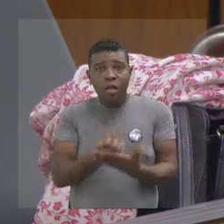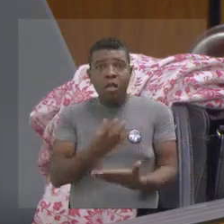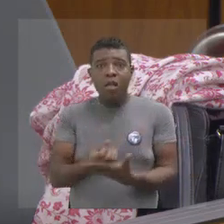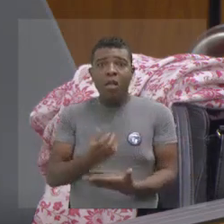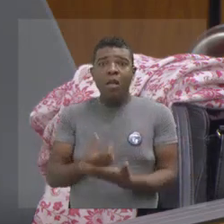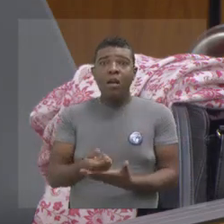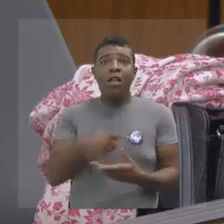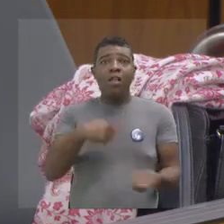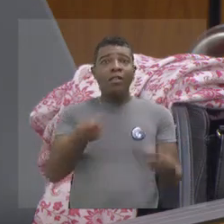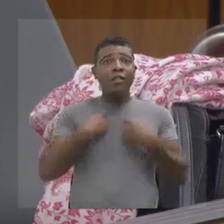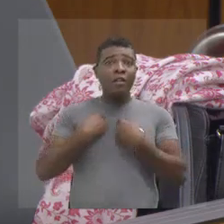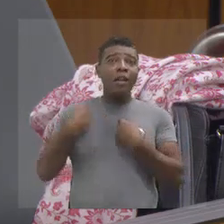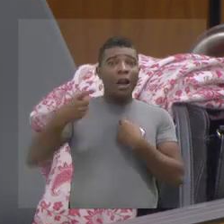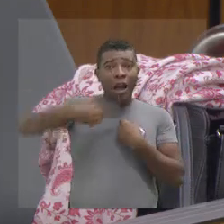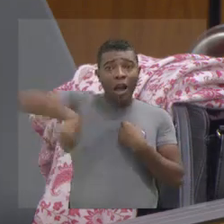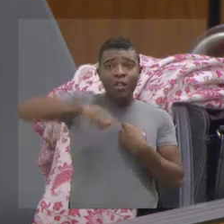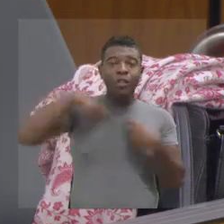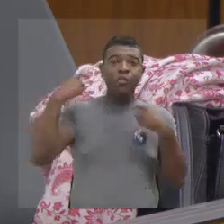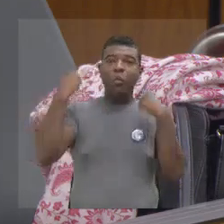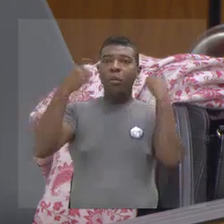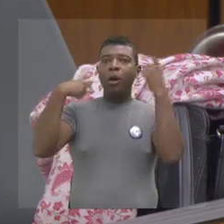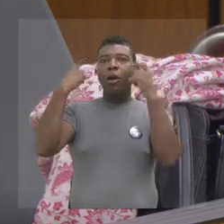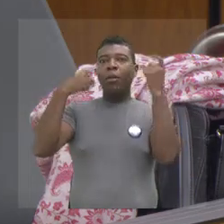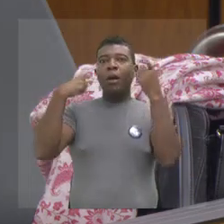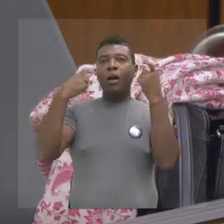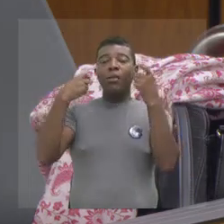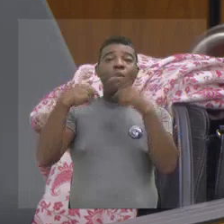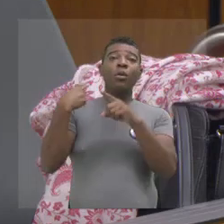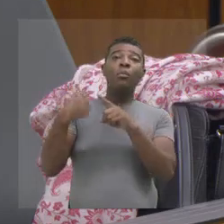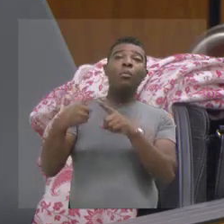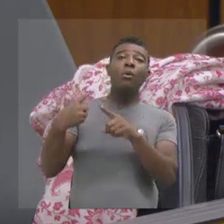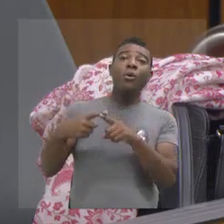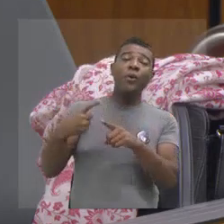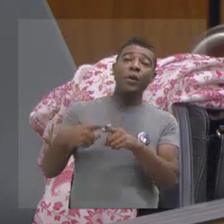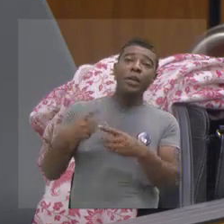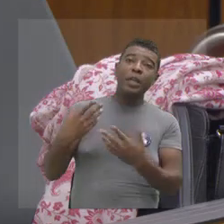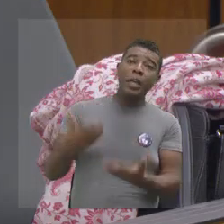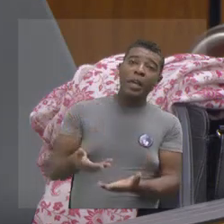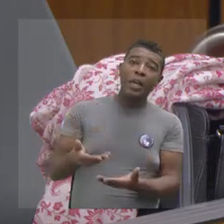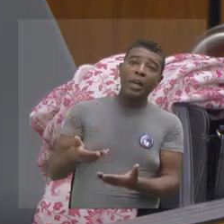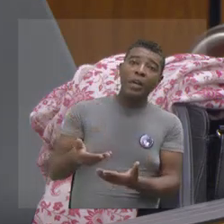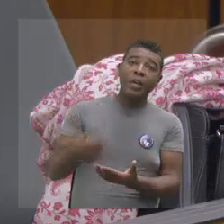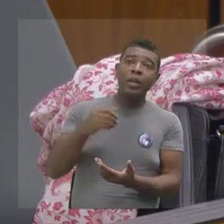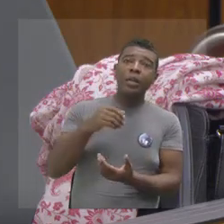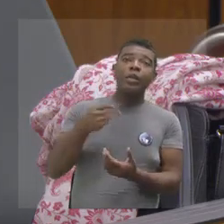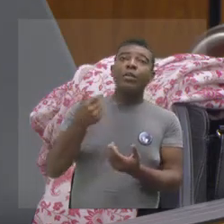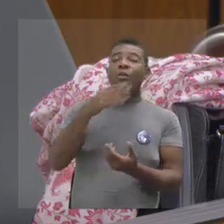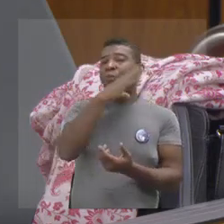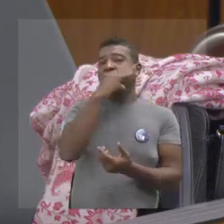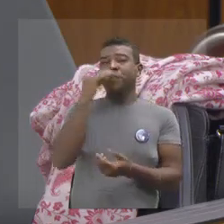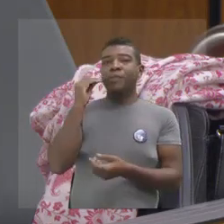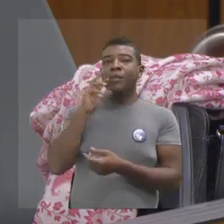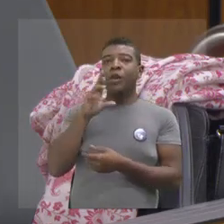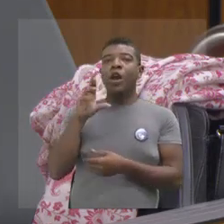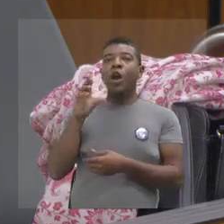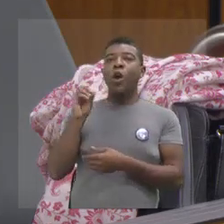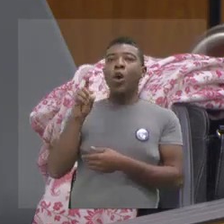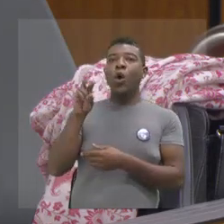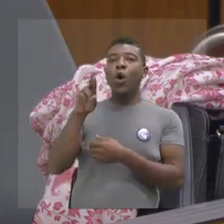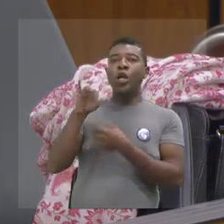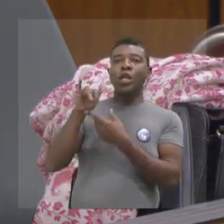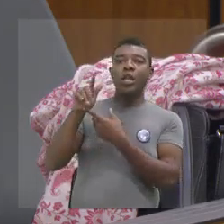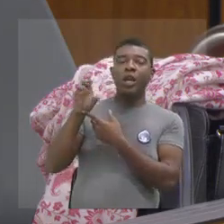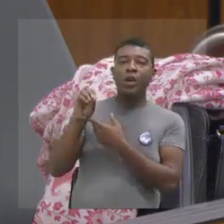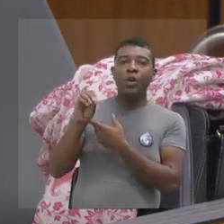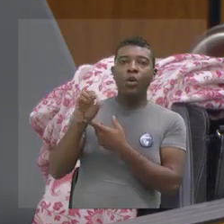prints que deixam a gente muito preocupada porque assim é o print aqui do Servidor Rodrigo Franco por exemplo tudo o que